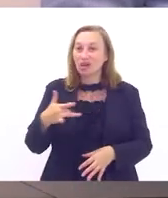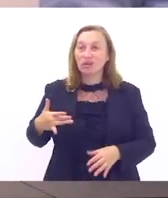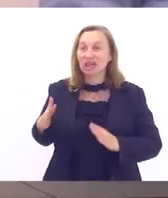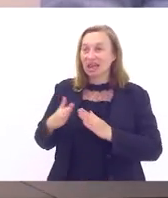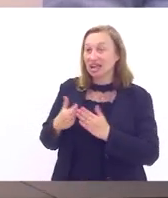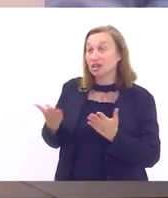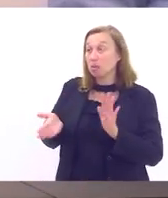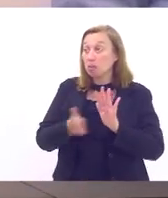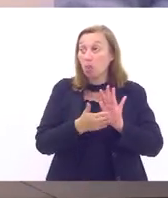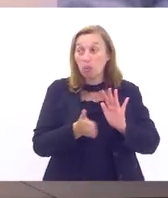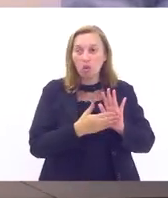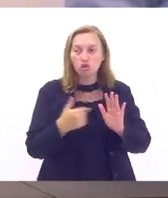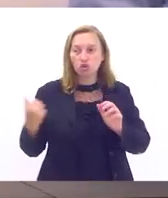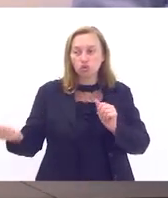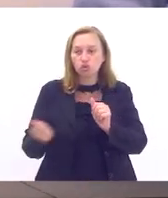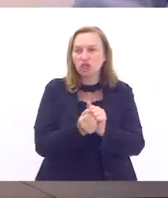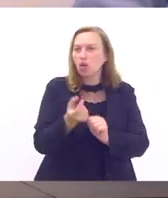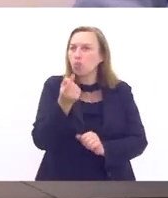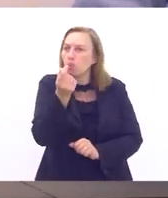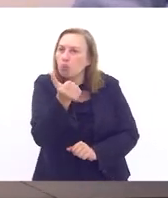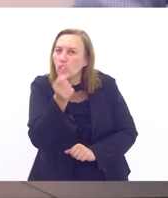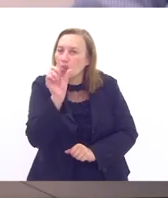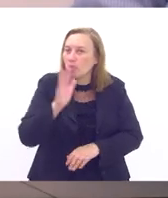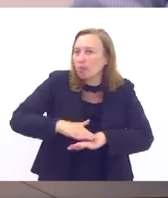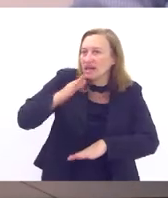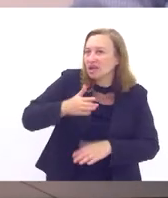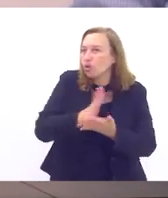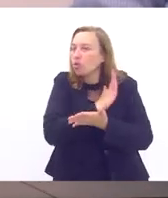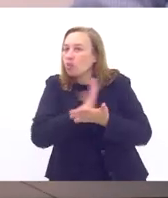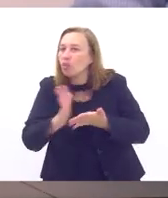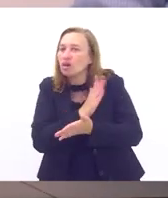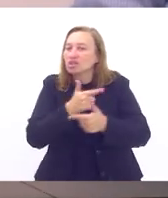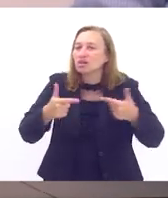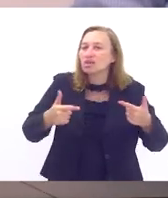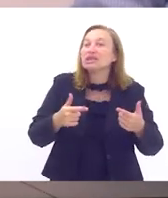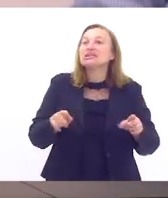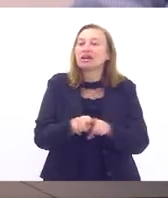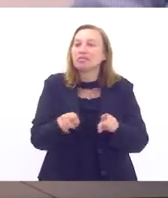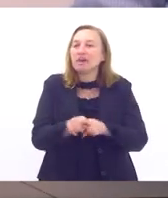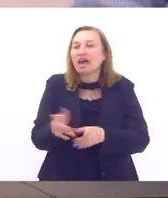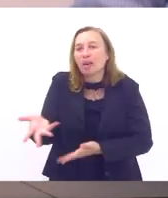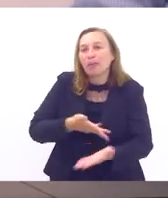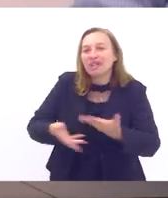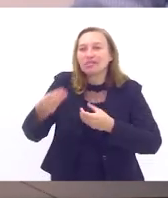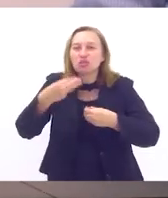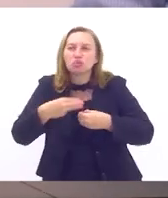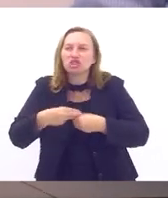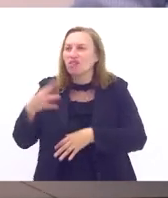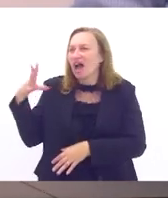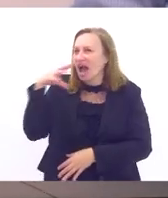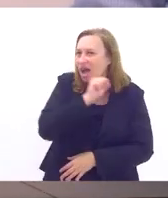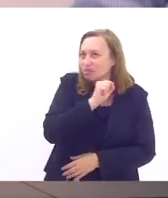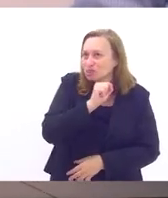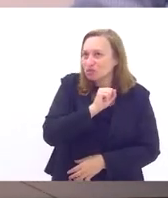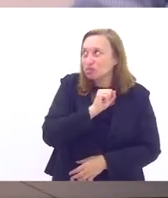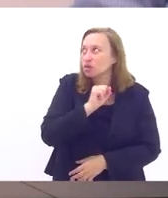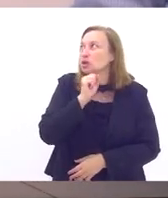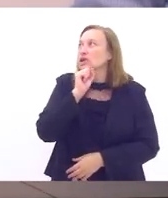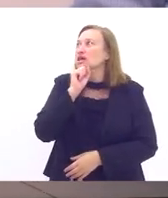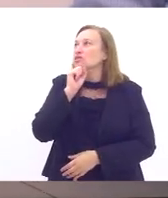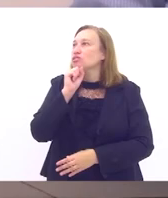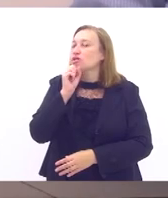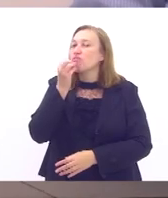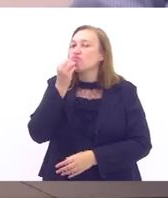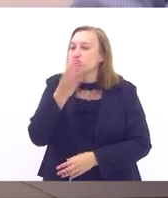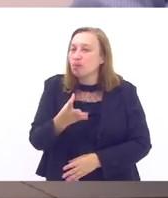algum que nós possamos nos juntar um pouquinho mais em algumas coisas. E a participação do município, rapidamente, foi muito